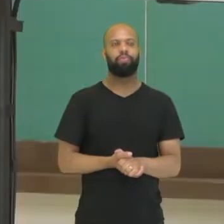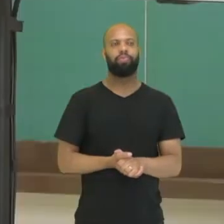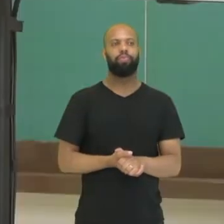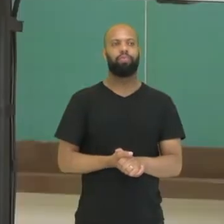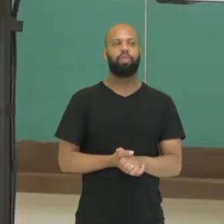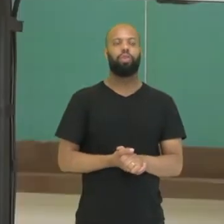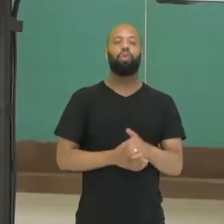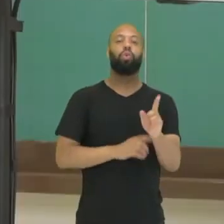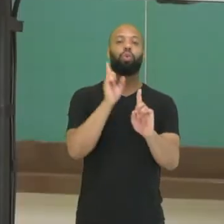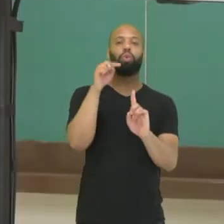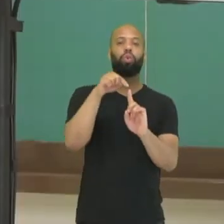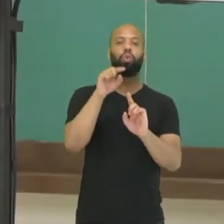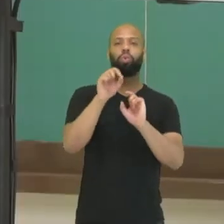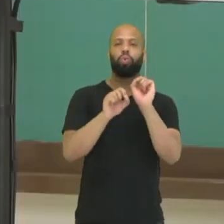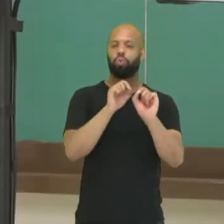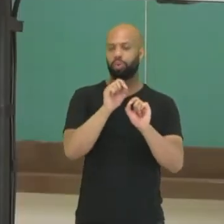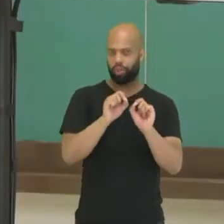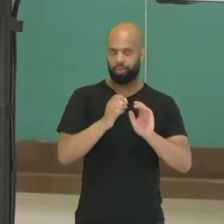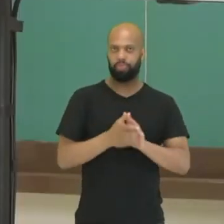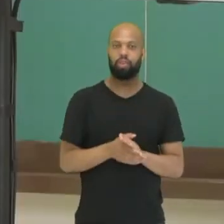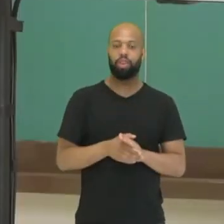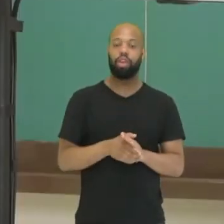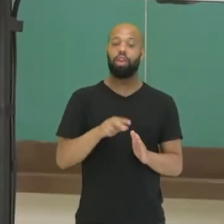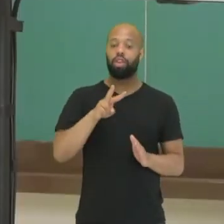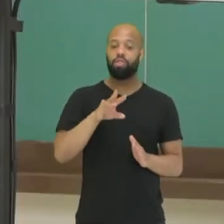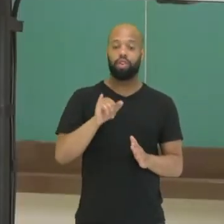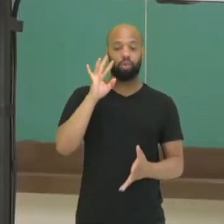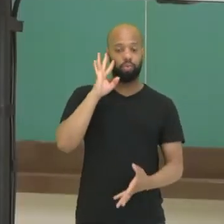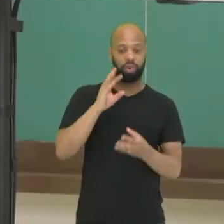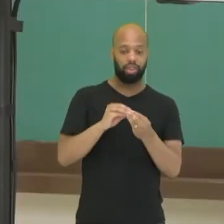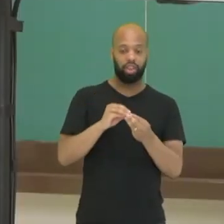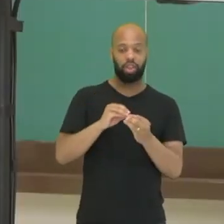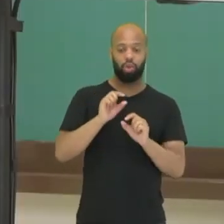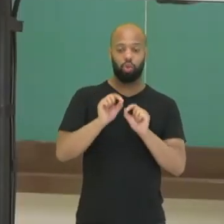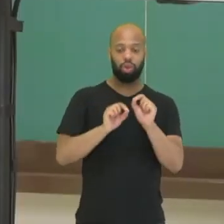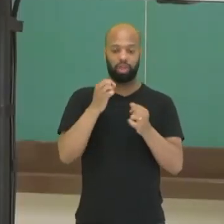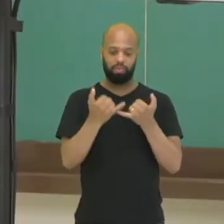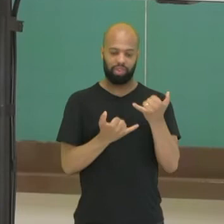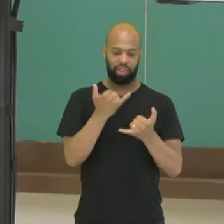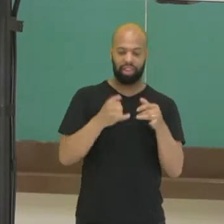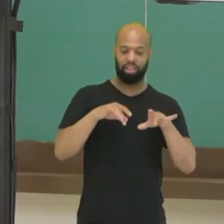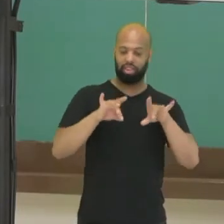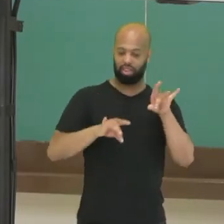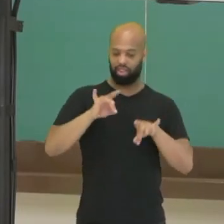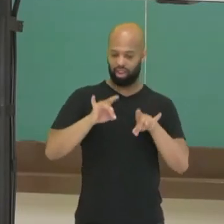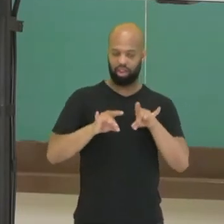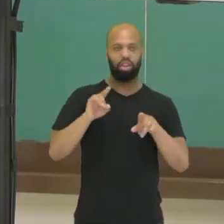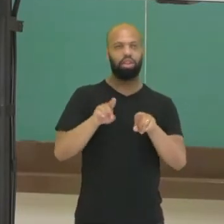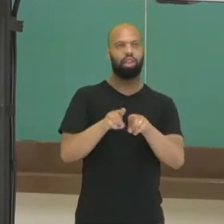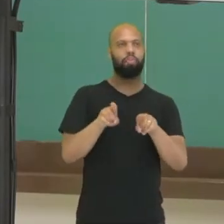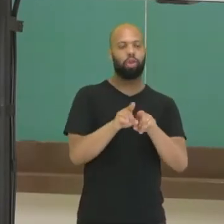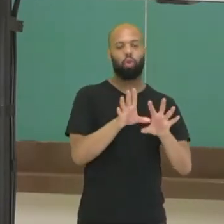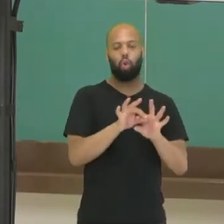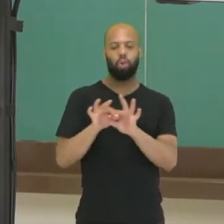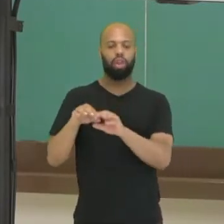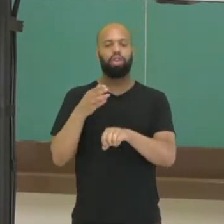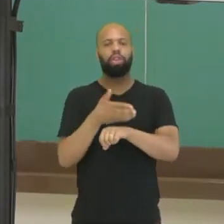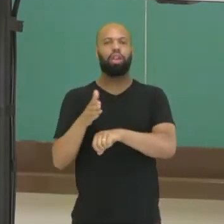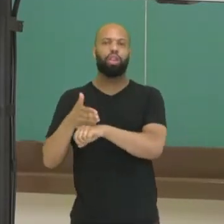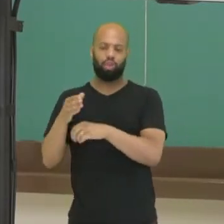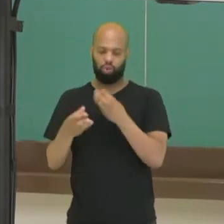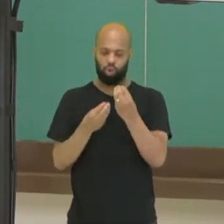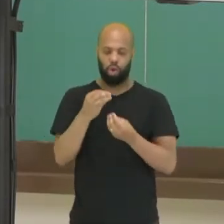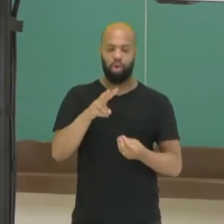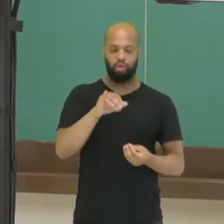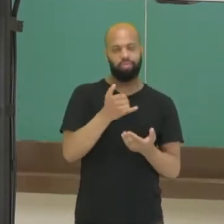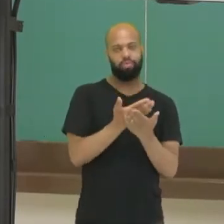Então o objetivo da nossa aula hoje é entender os jogos teatrais, seus contextos e práticas, né? Então a gente vai falar um